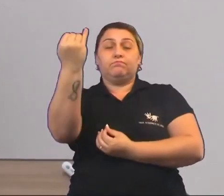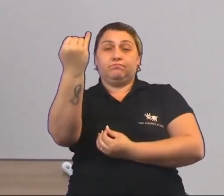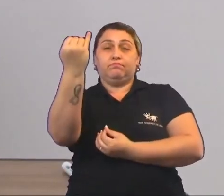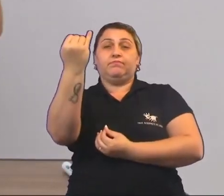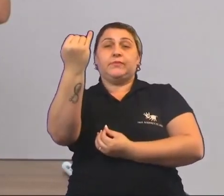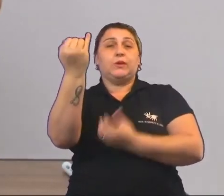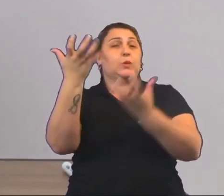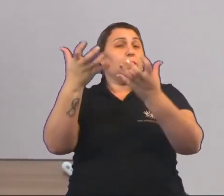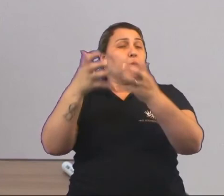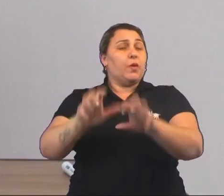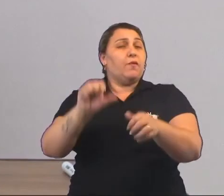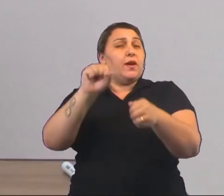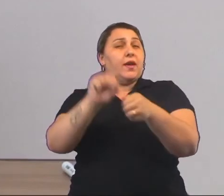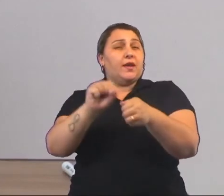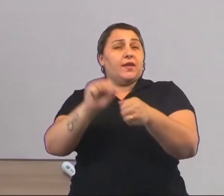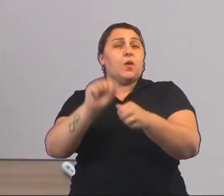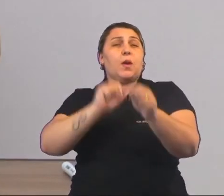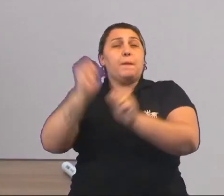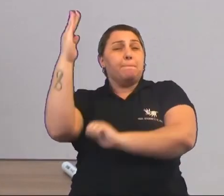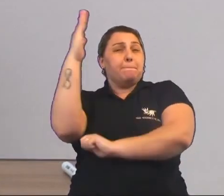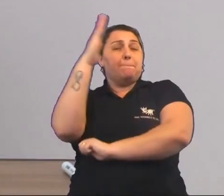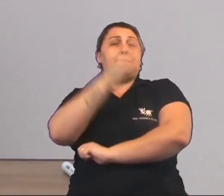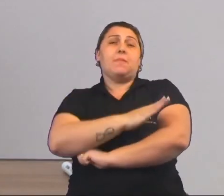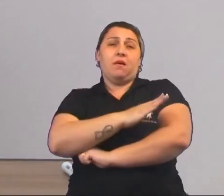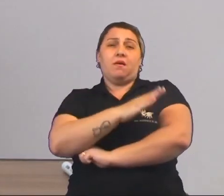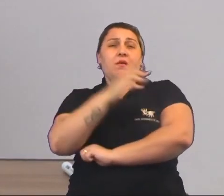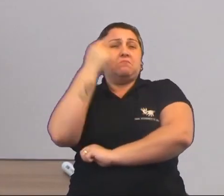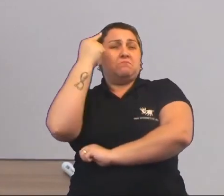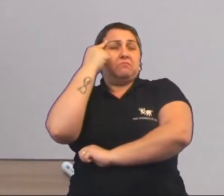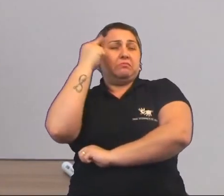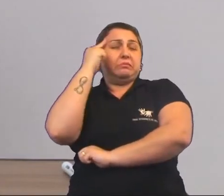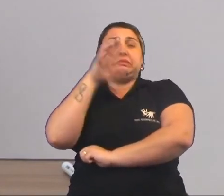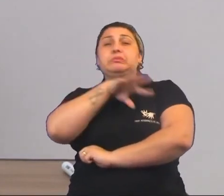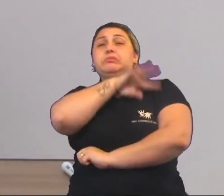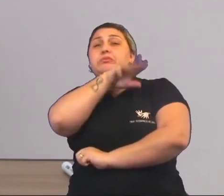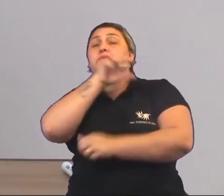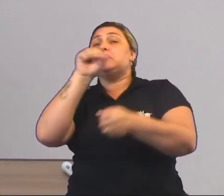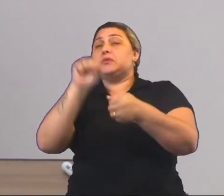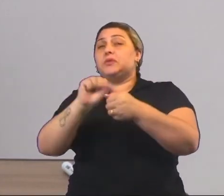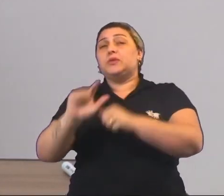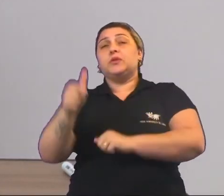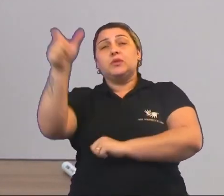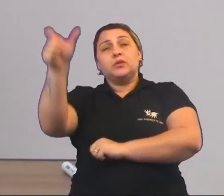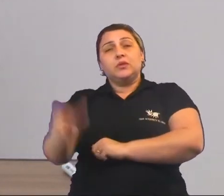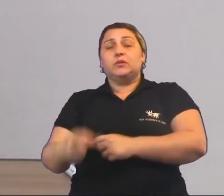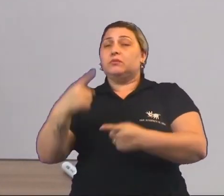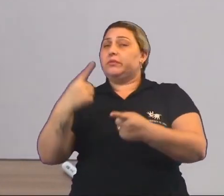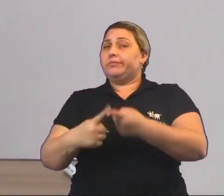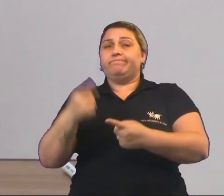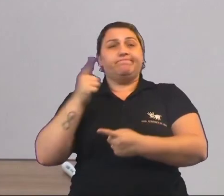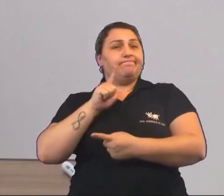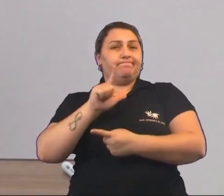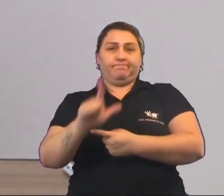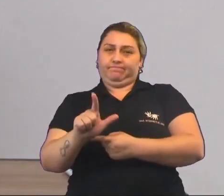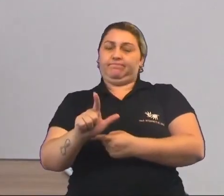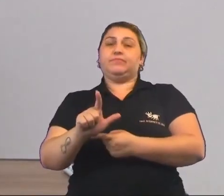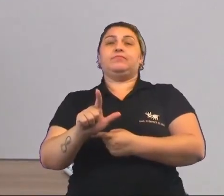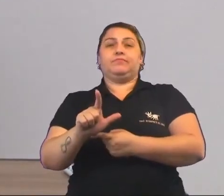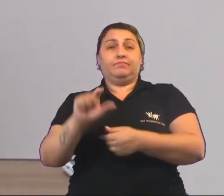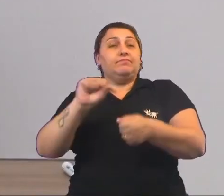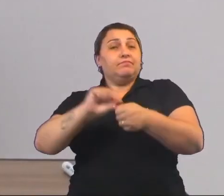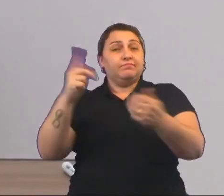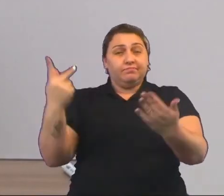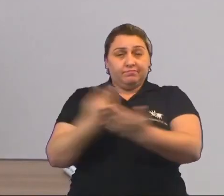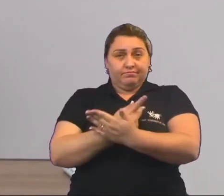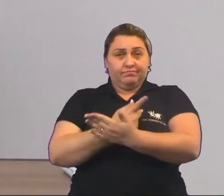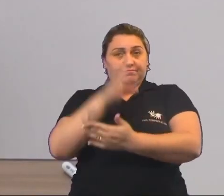importante não querer pensar de forma, né, ruim e querer fazer o mal ao outro, porque nem sempre é dessa forma que as